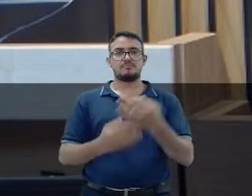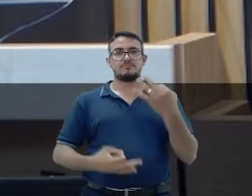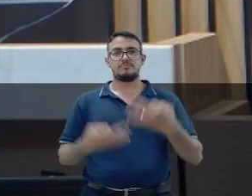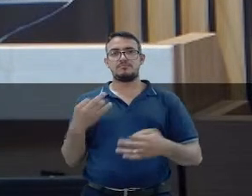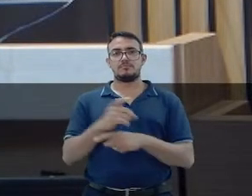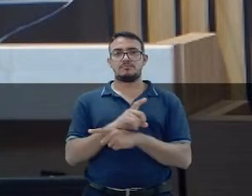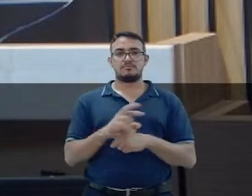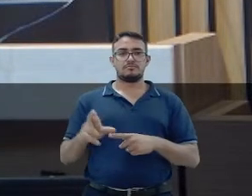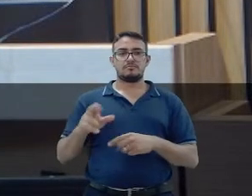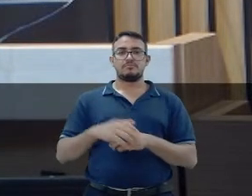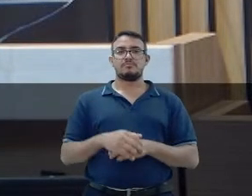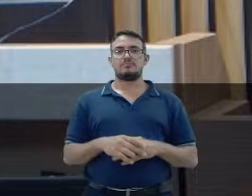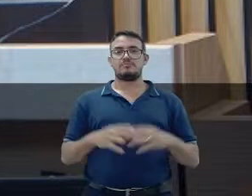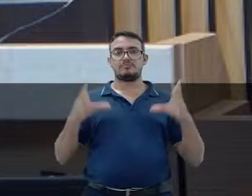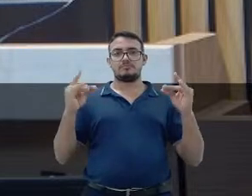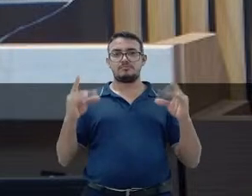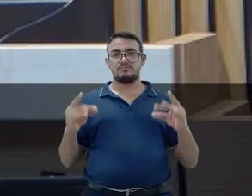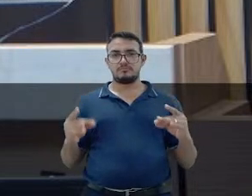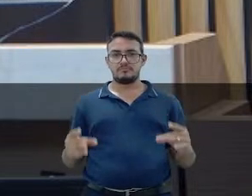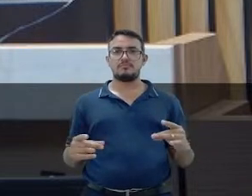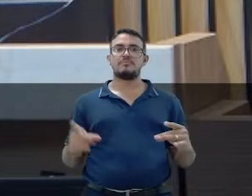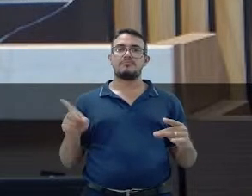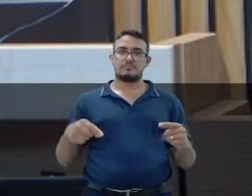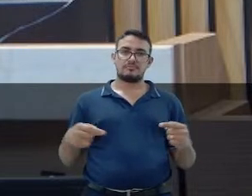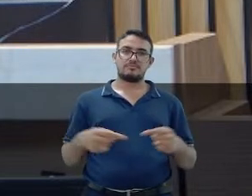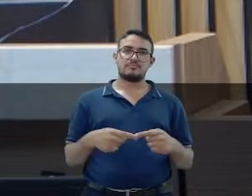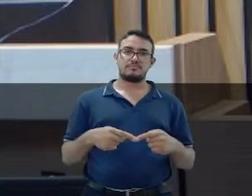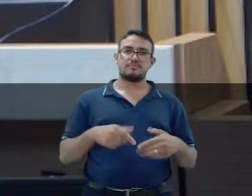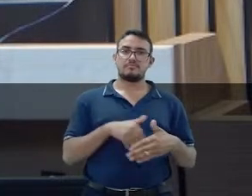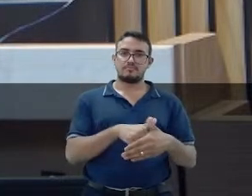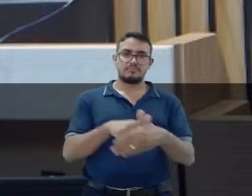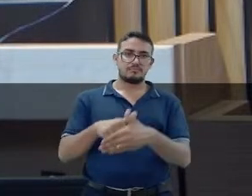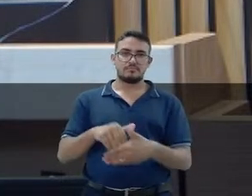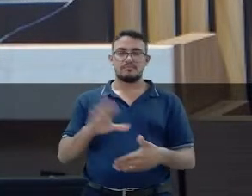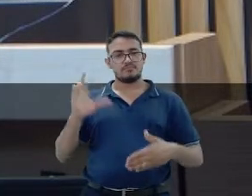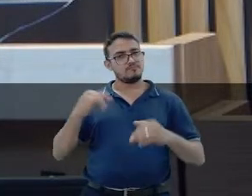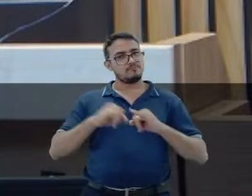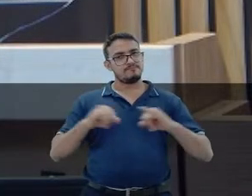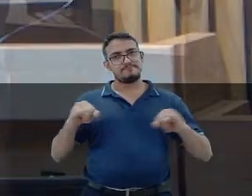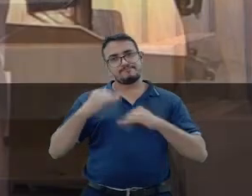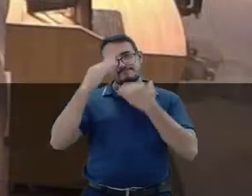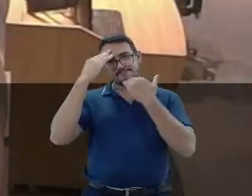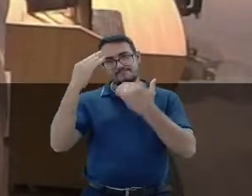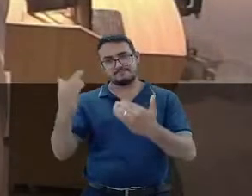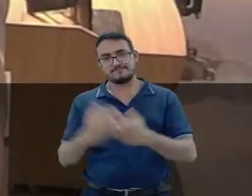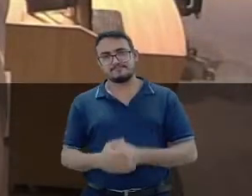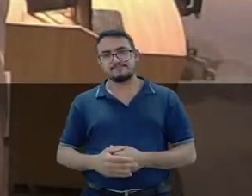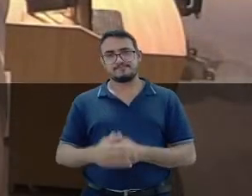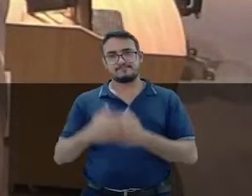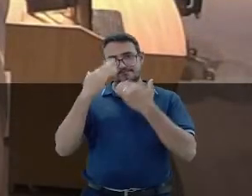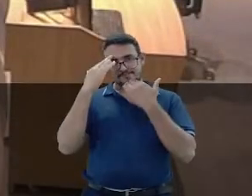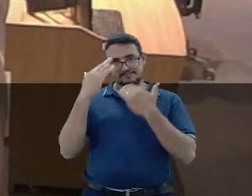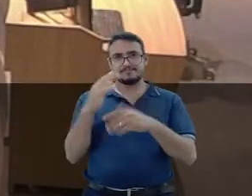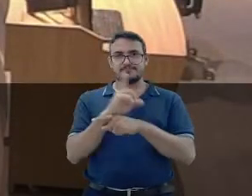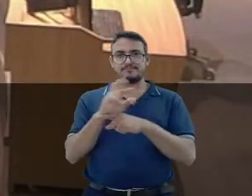os fundamentos estarão com a publicação do acordo. Todos. Obrigado. Obrigado, doutora